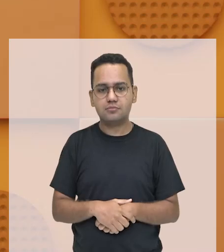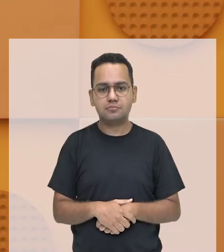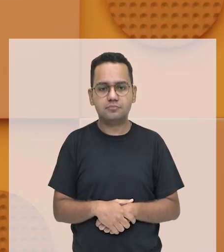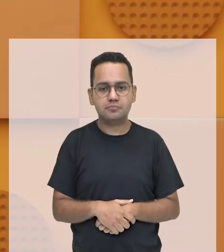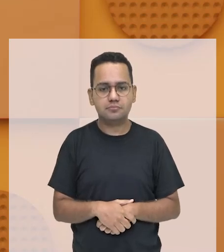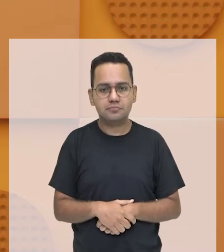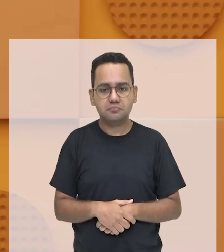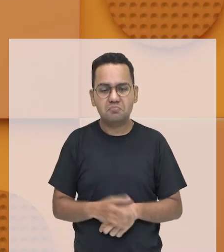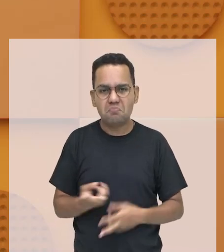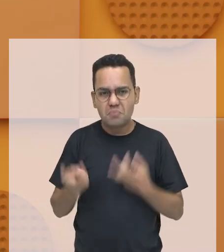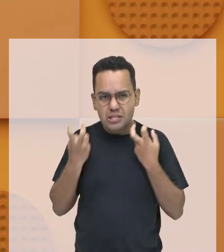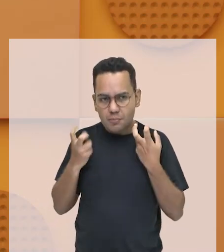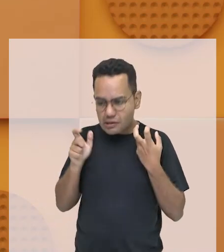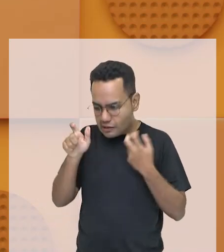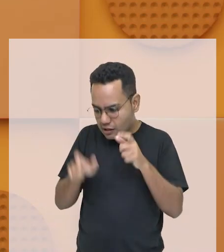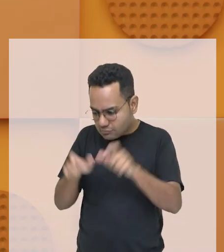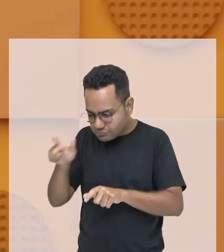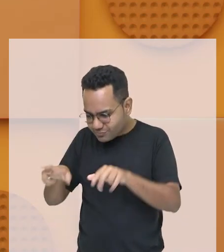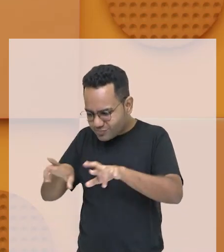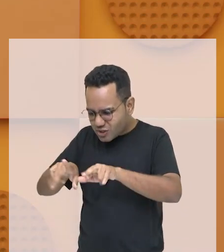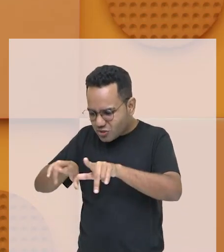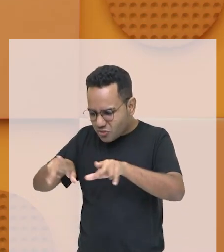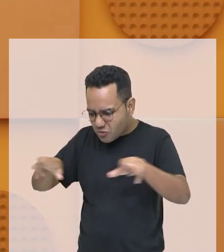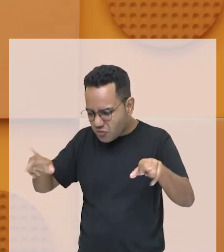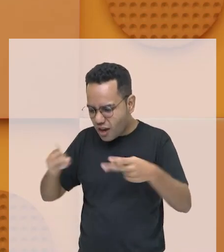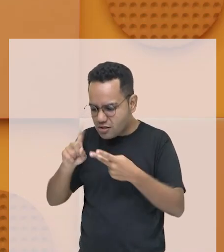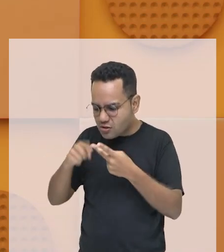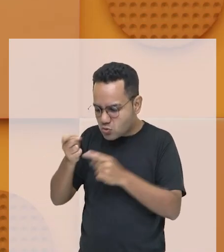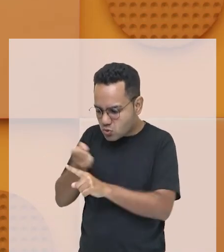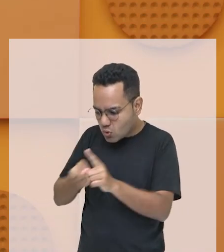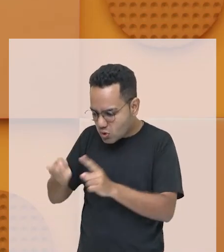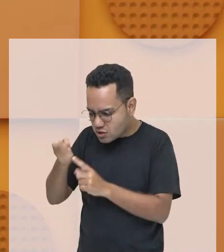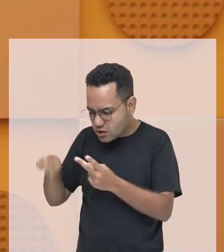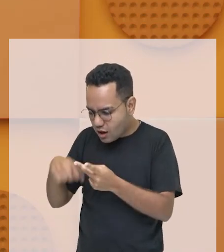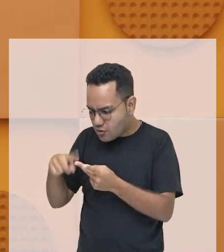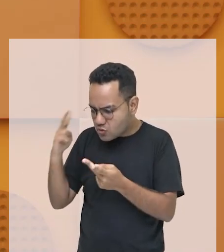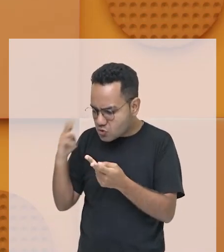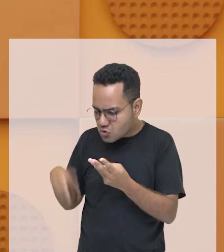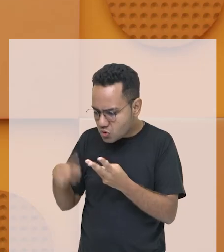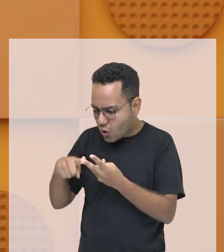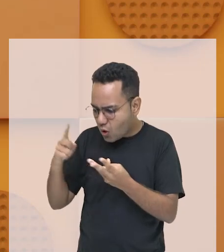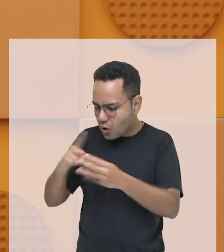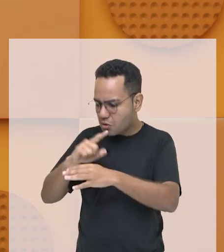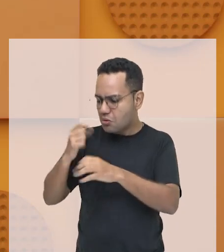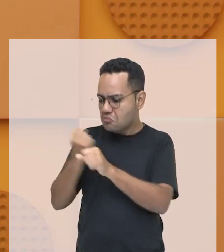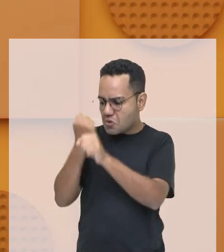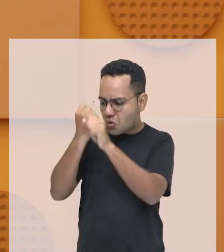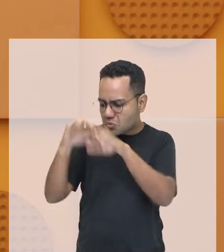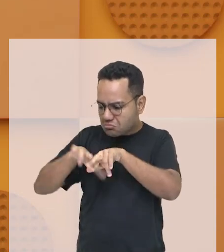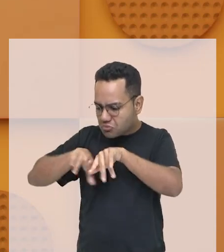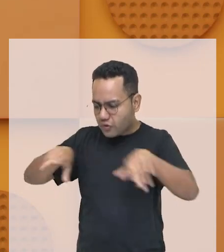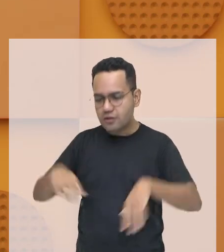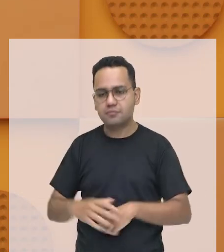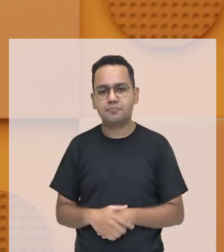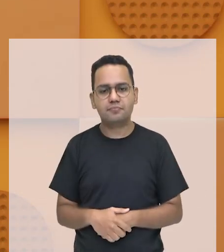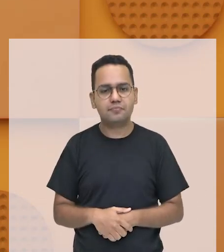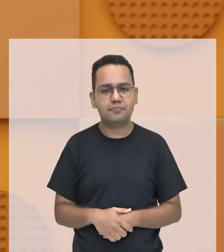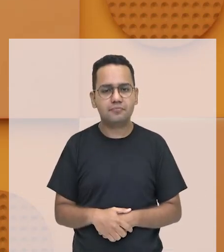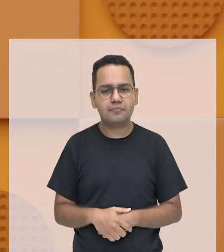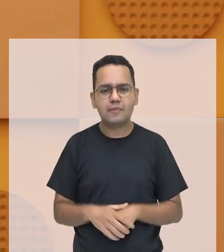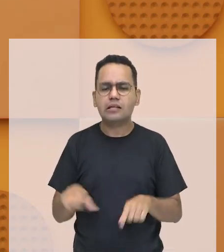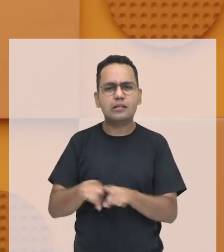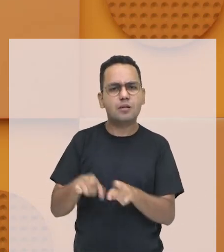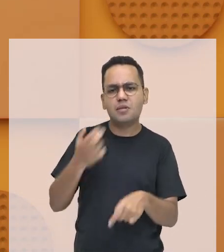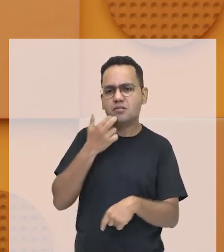incrível diversidade de vários dos fatores sociais, né, históricos, monumentais, etc. Inclusive diferentes